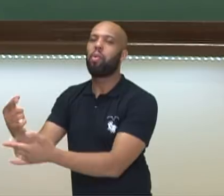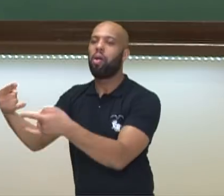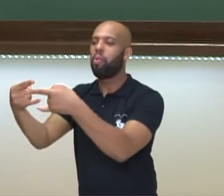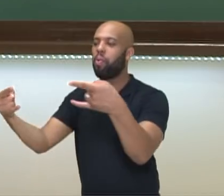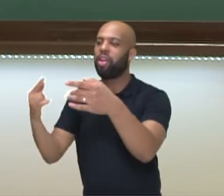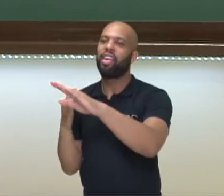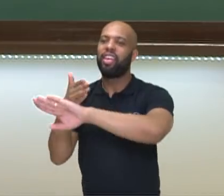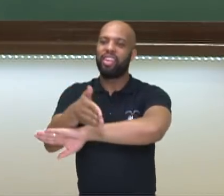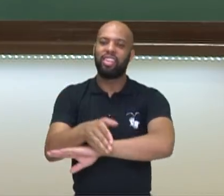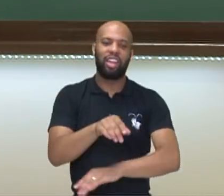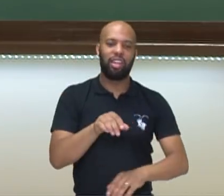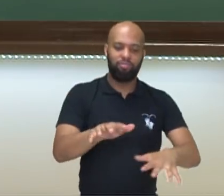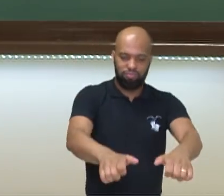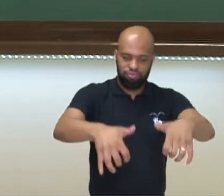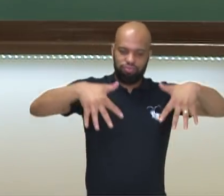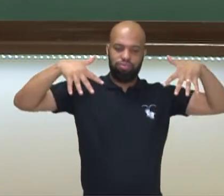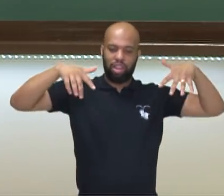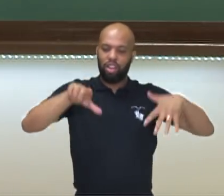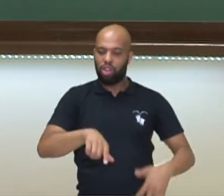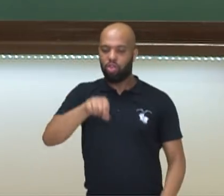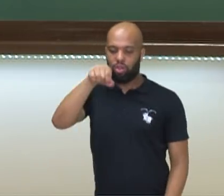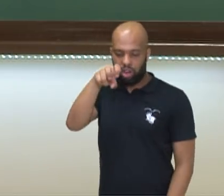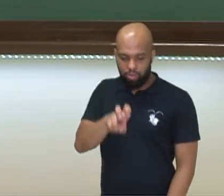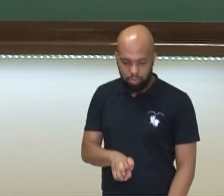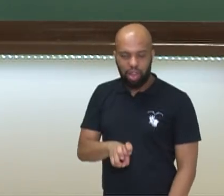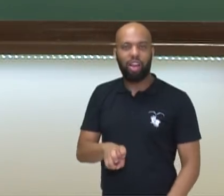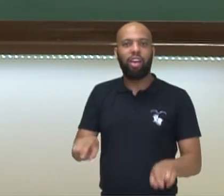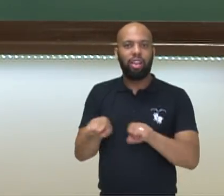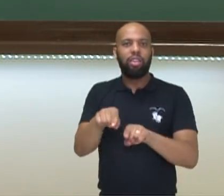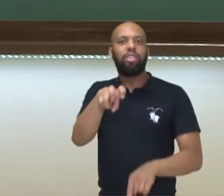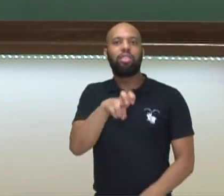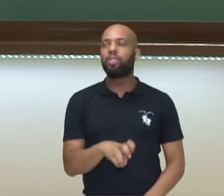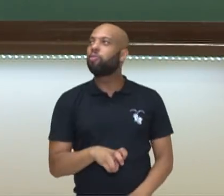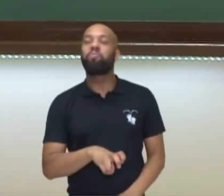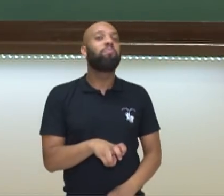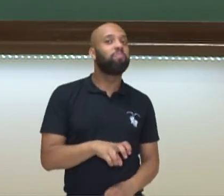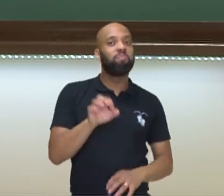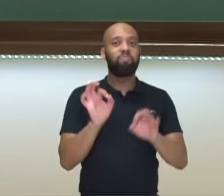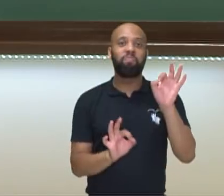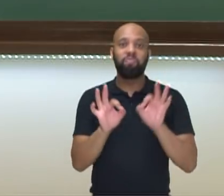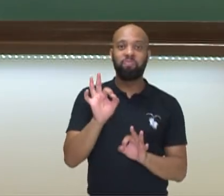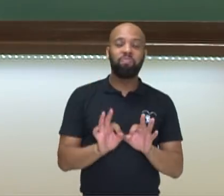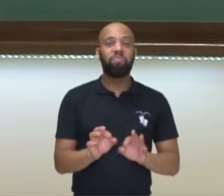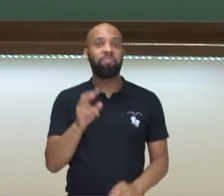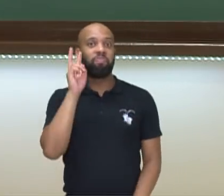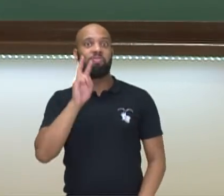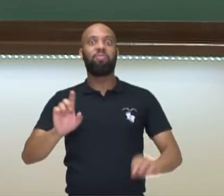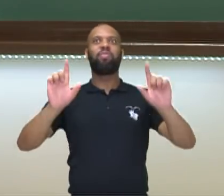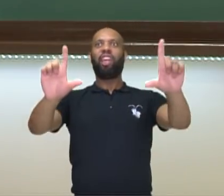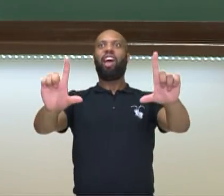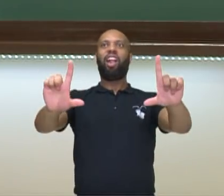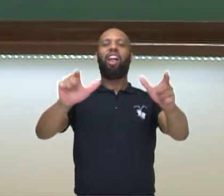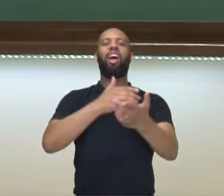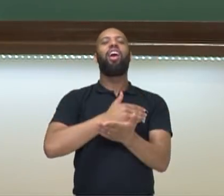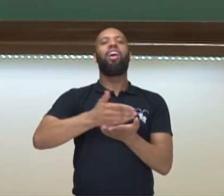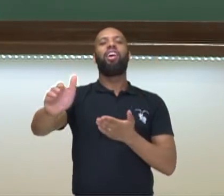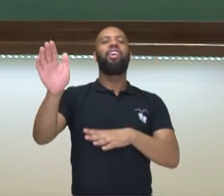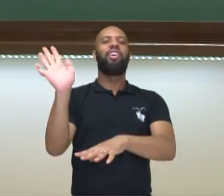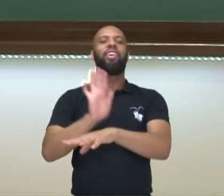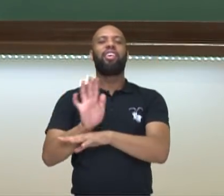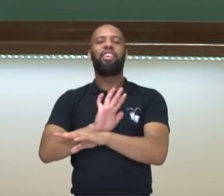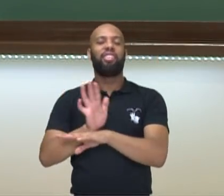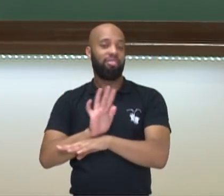de entrar no cinema, escolher a sua poltrona, sentar, se colocar na frente da tela e daí sim assistir o